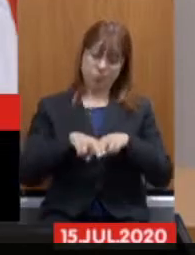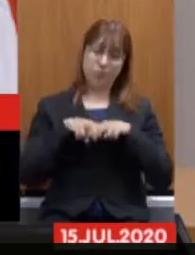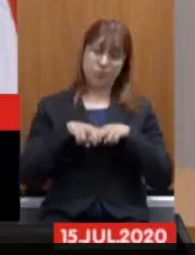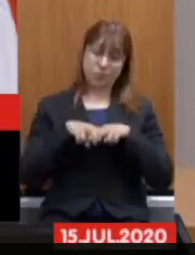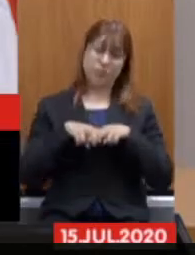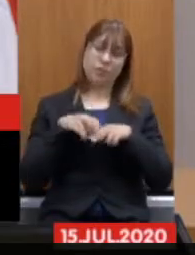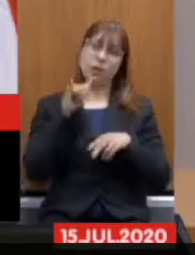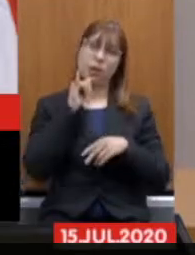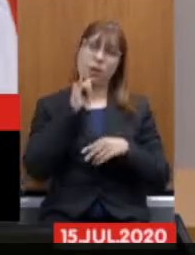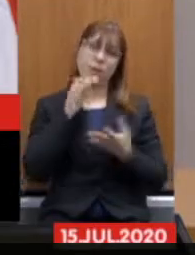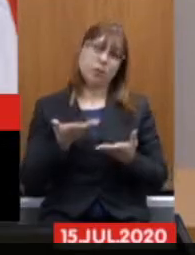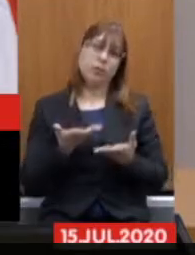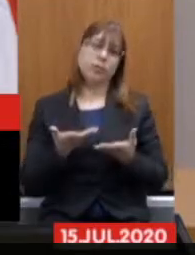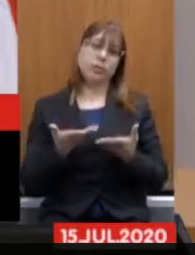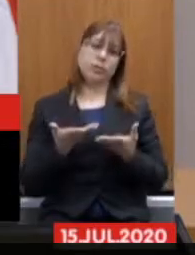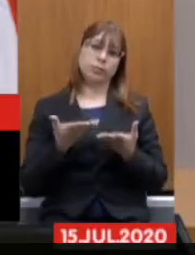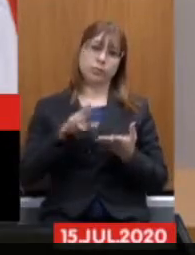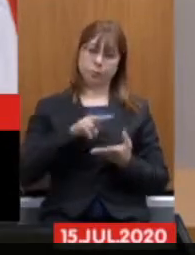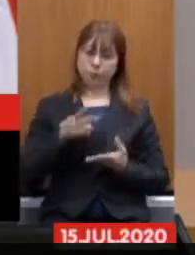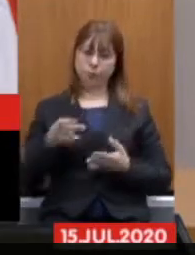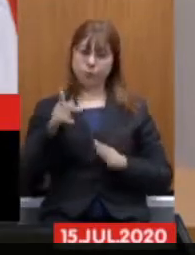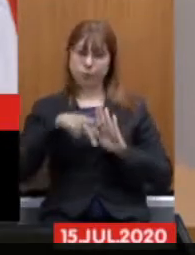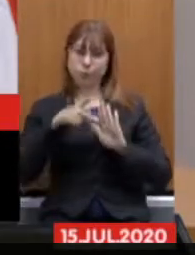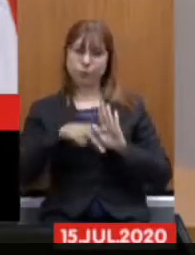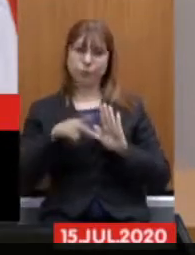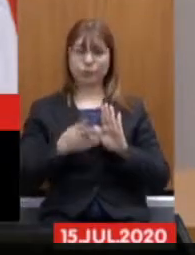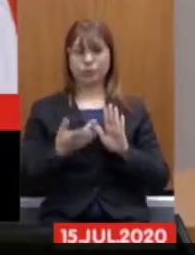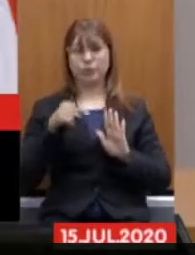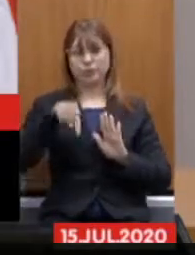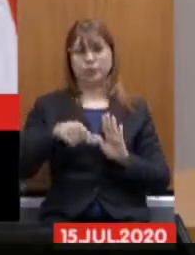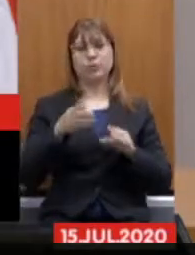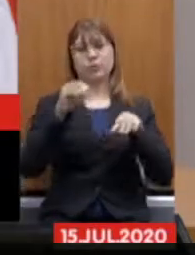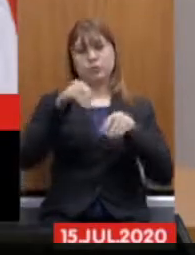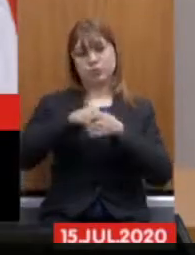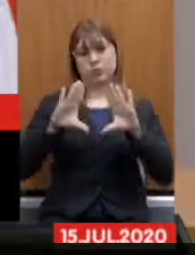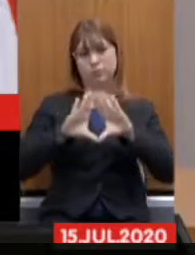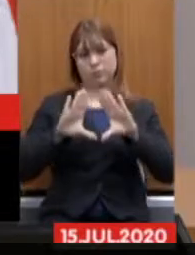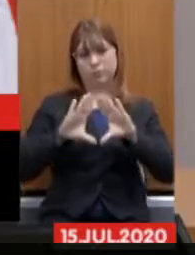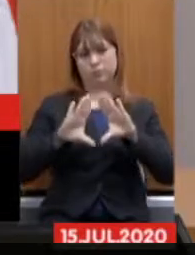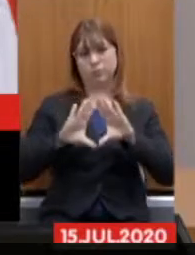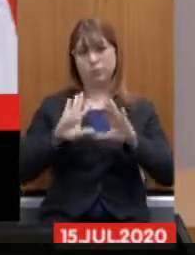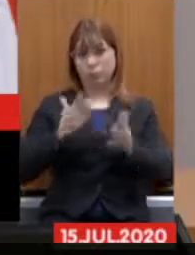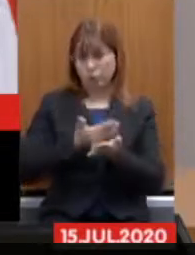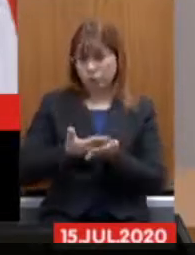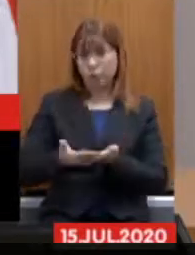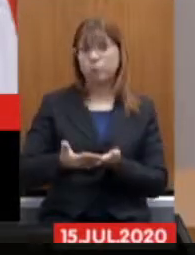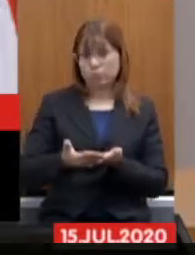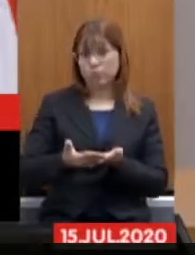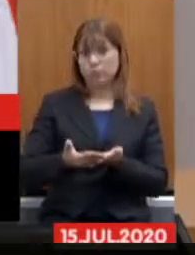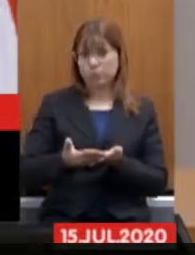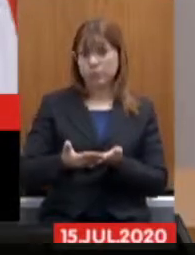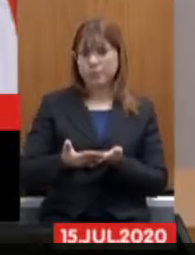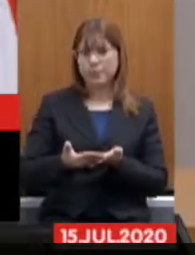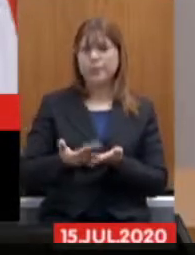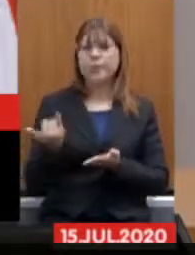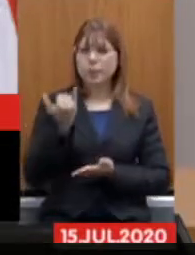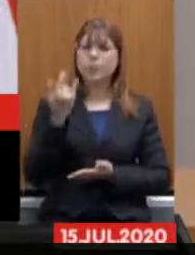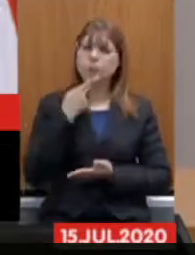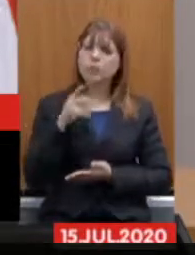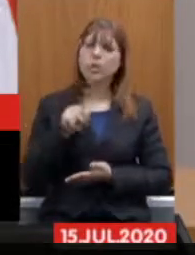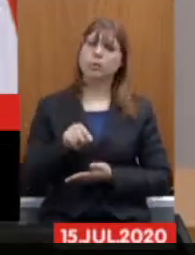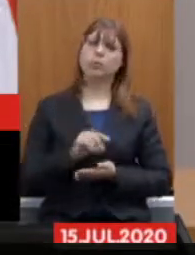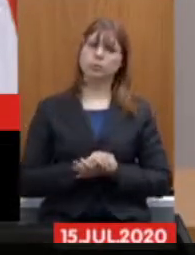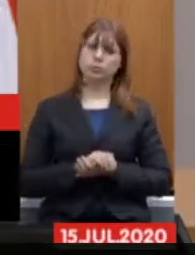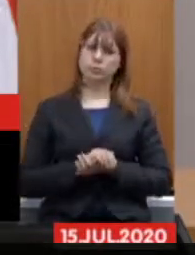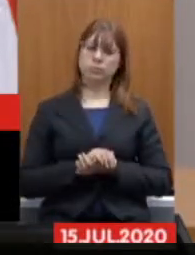relação por exemplo a tramitação desses projetos aqui na sua casa que já se iniciaram e importante dizer